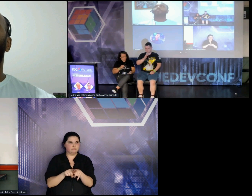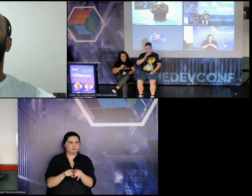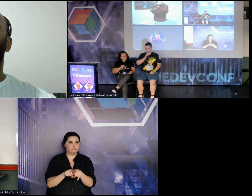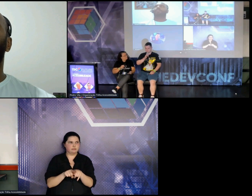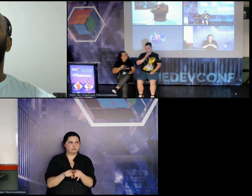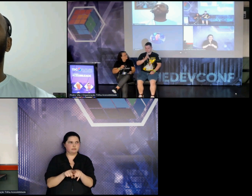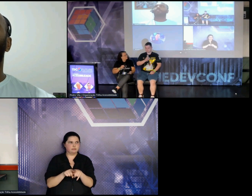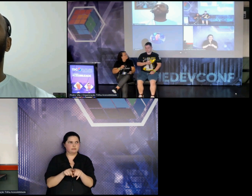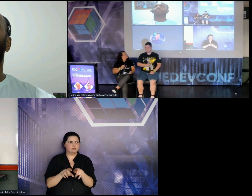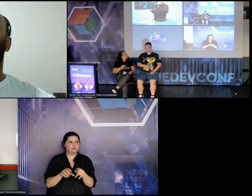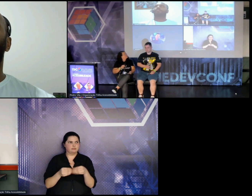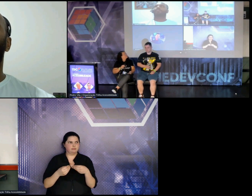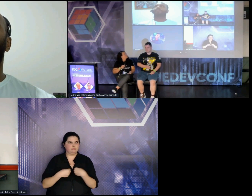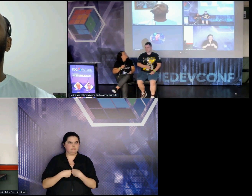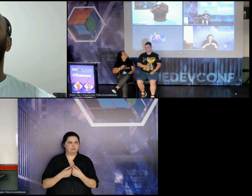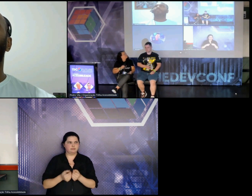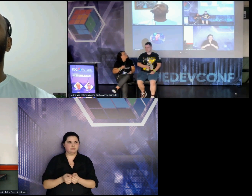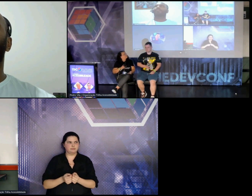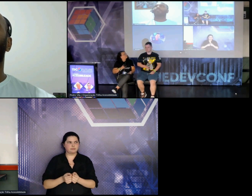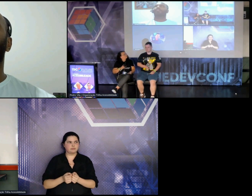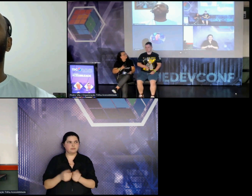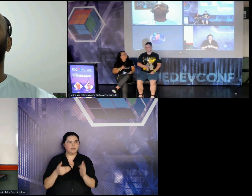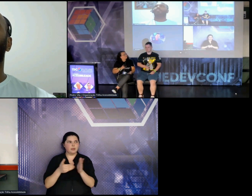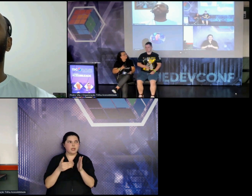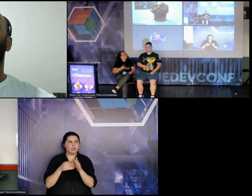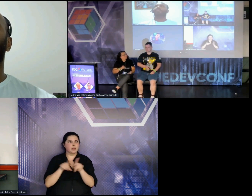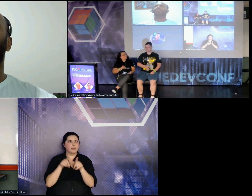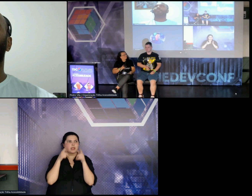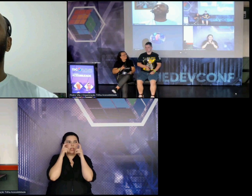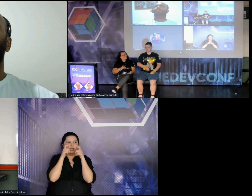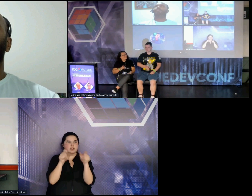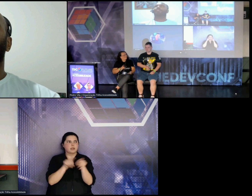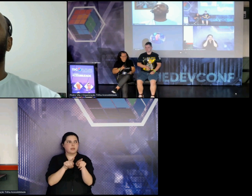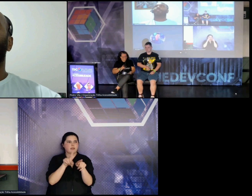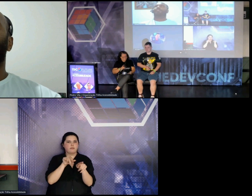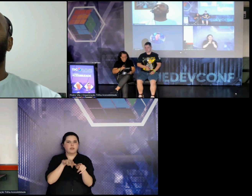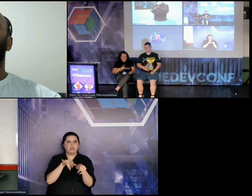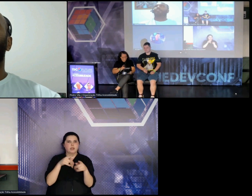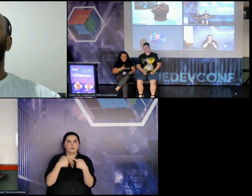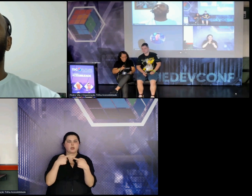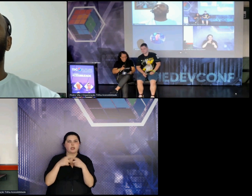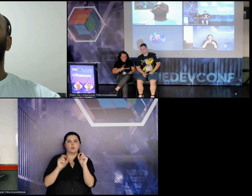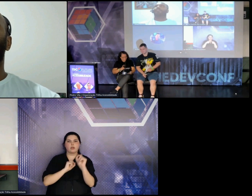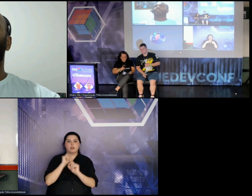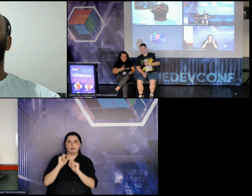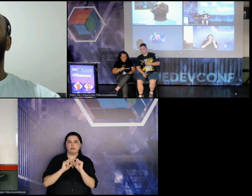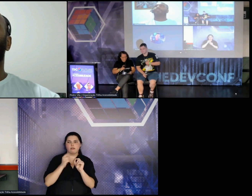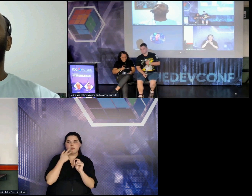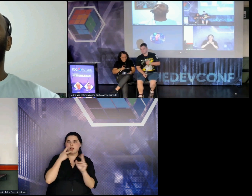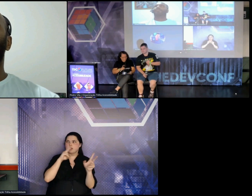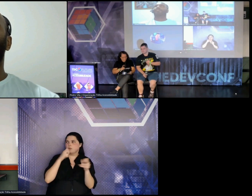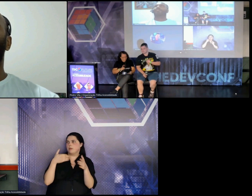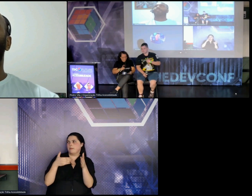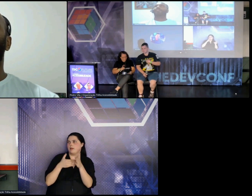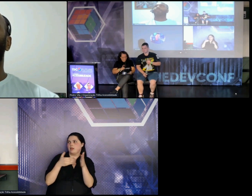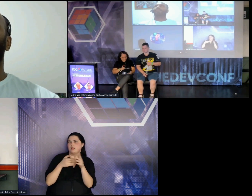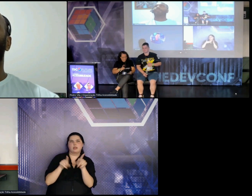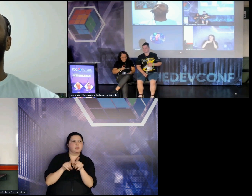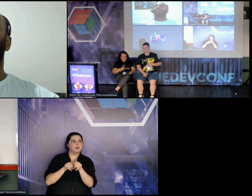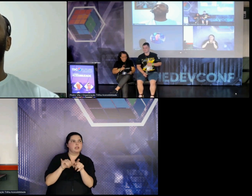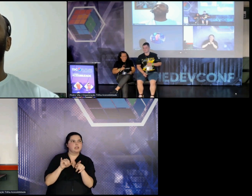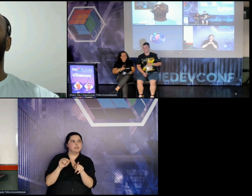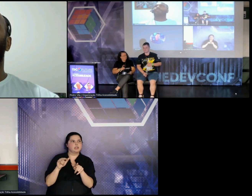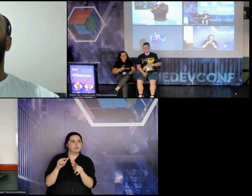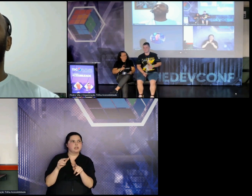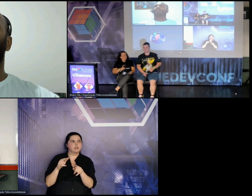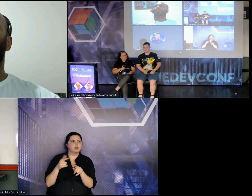Legal. E quando a gente fala de barreiras, é bem interessante, né, Vini? Porque a gente fala assim, barreira, quem não está muito no